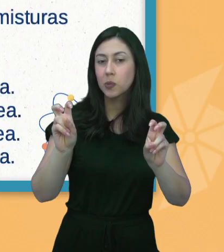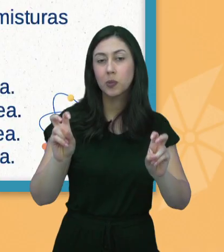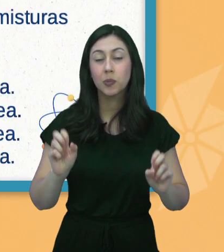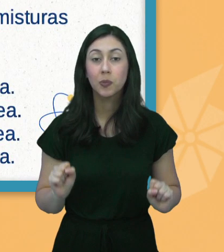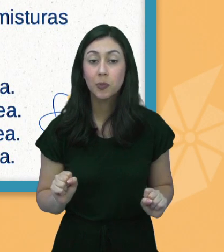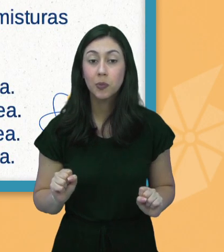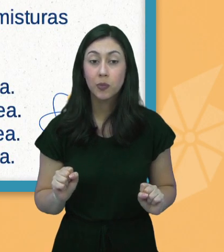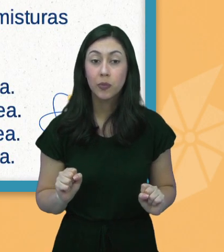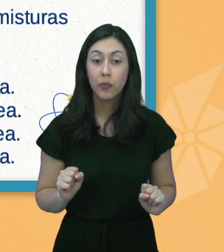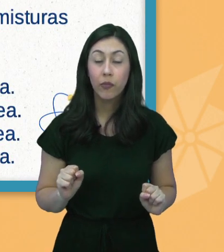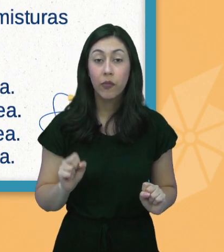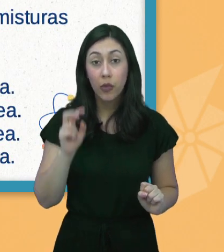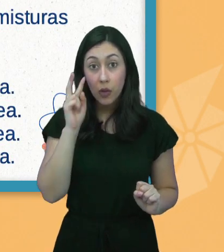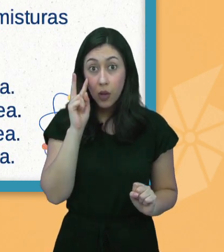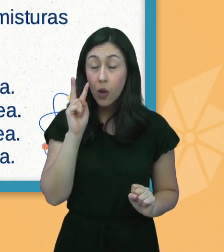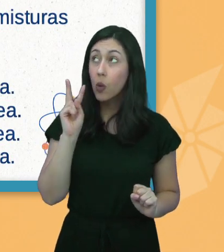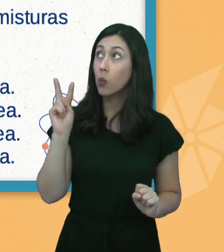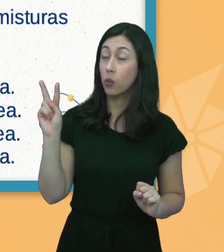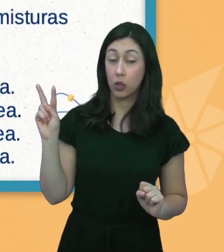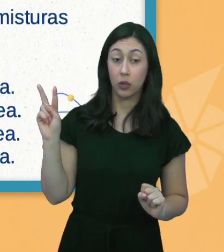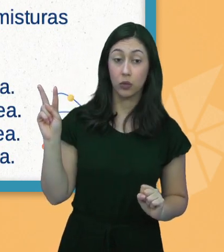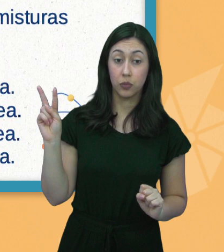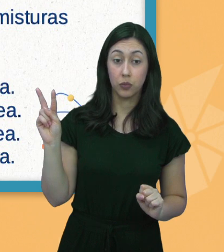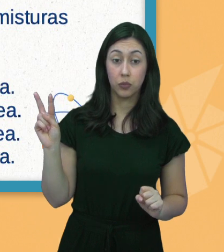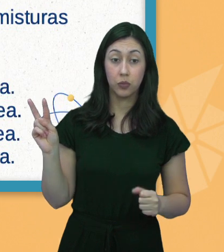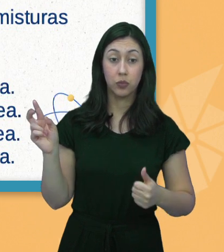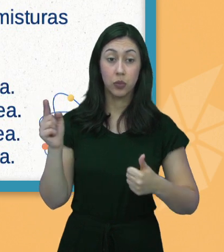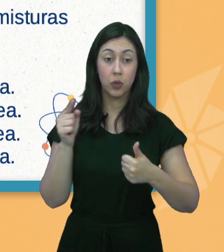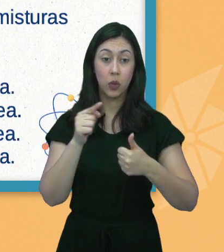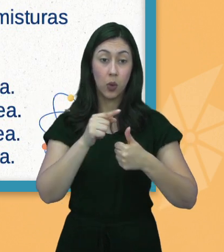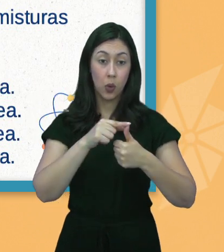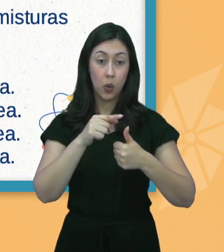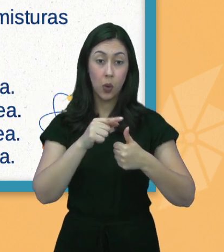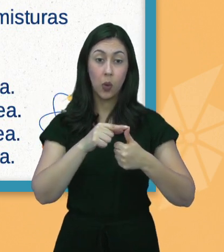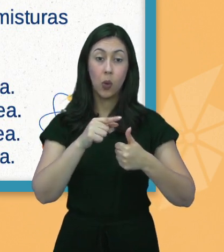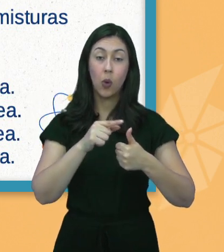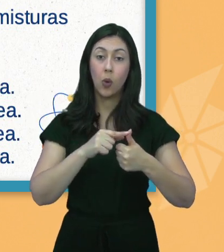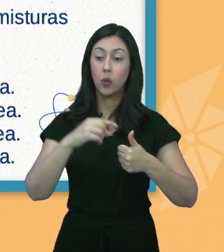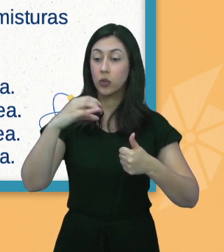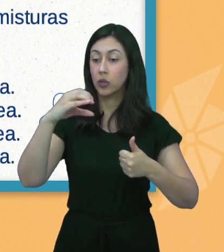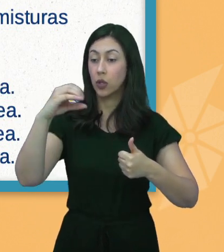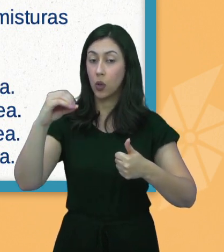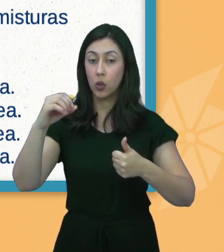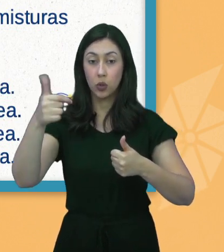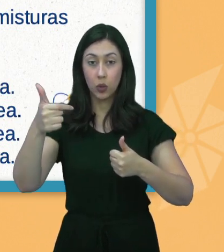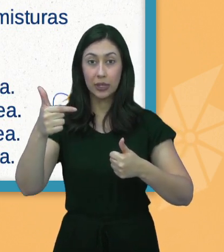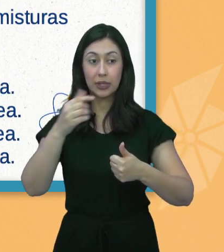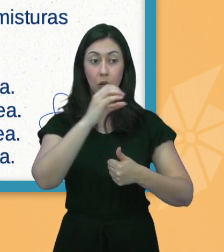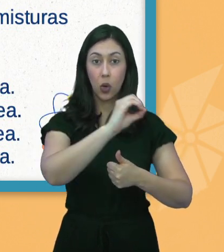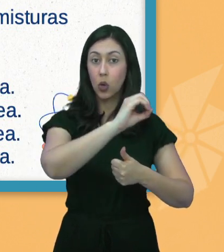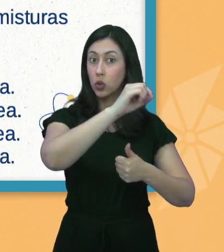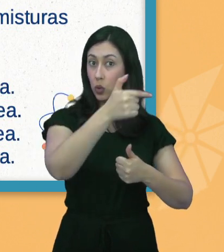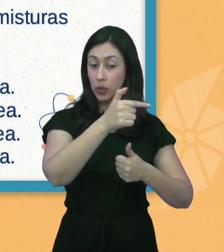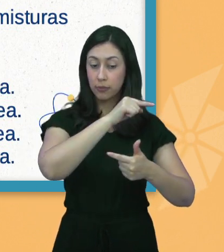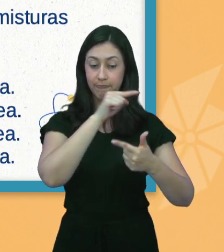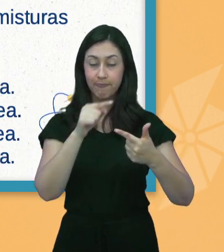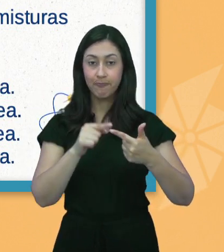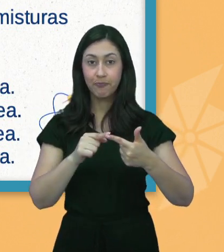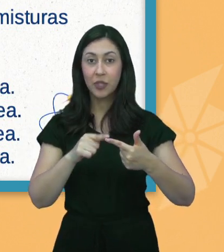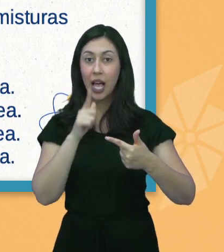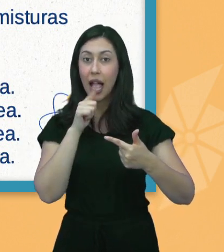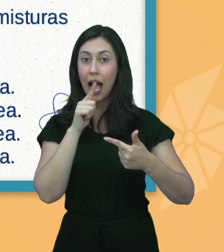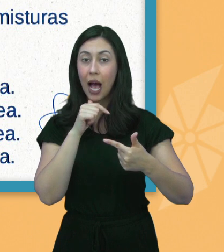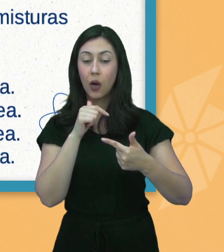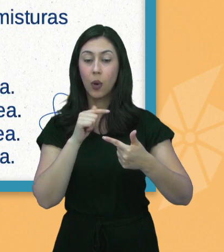momento. Considera os seguintes sistemas: gás carbônico e oxigênio, água e